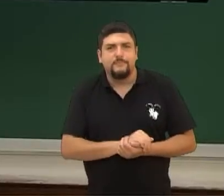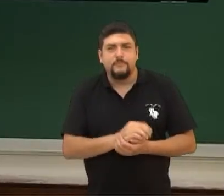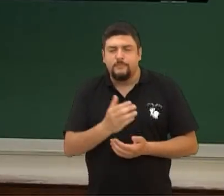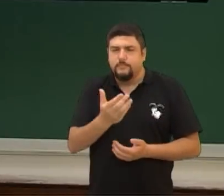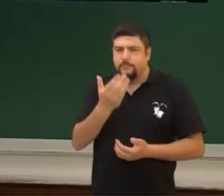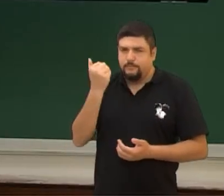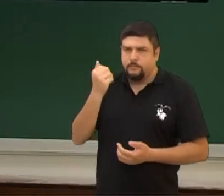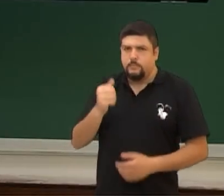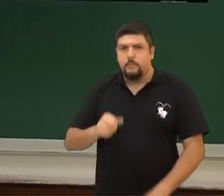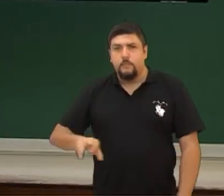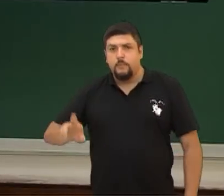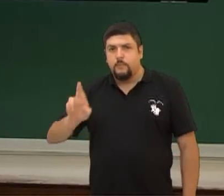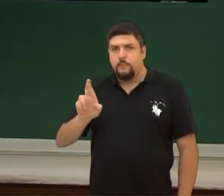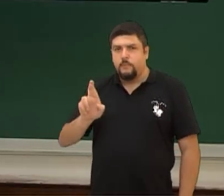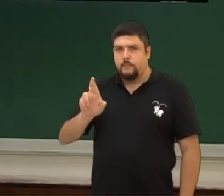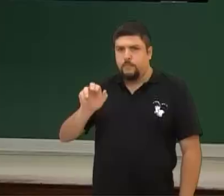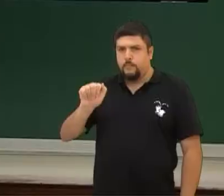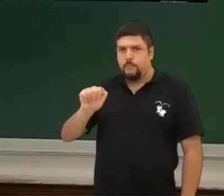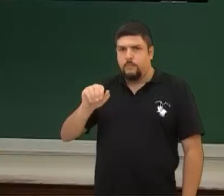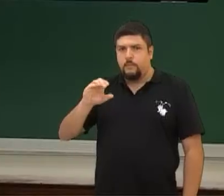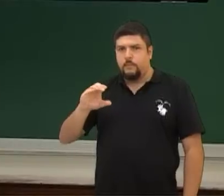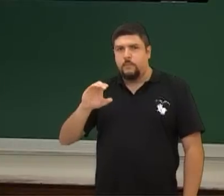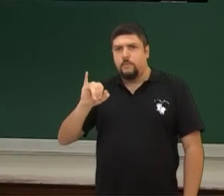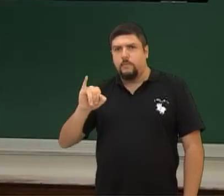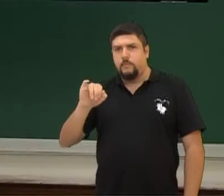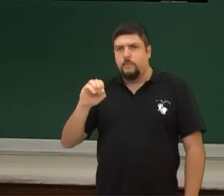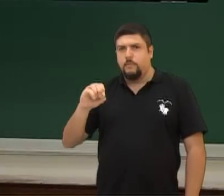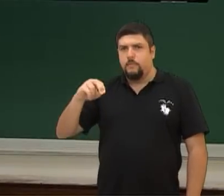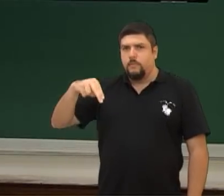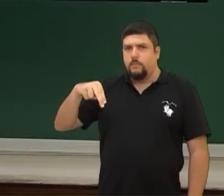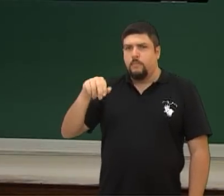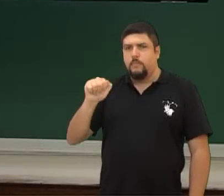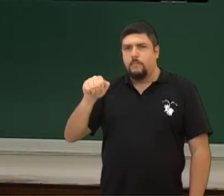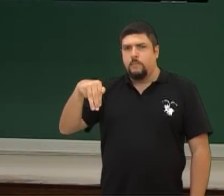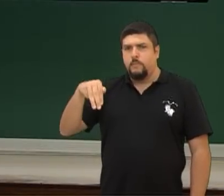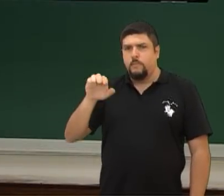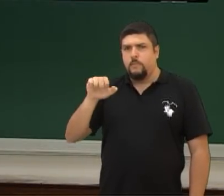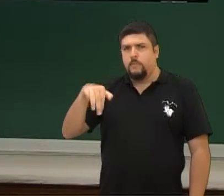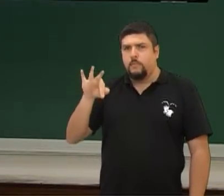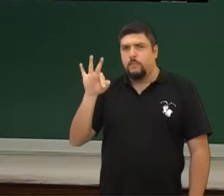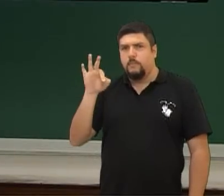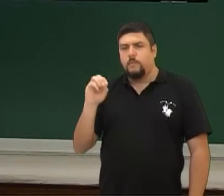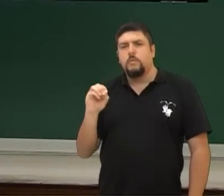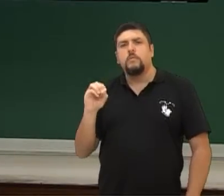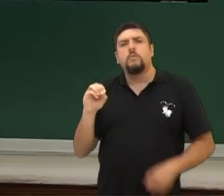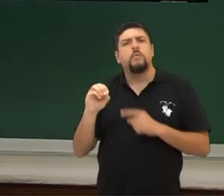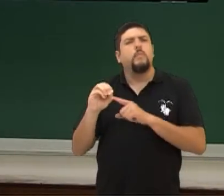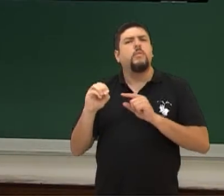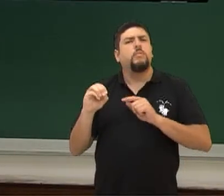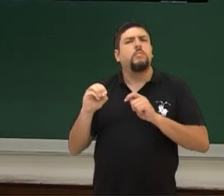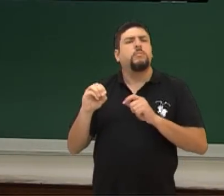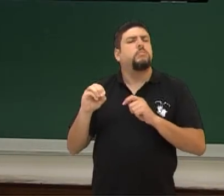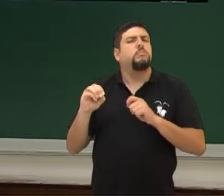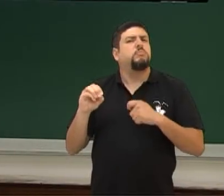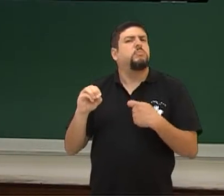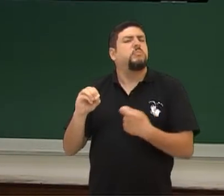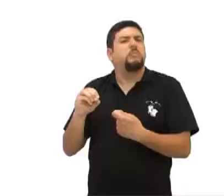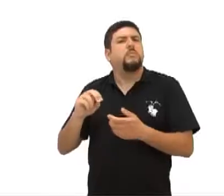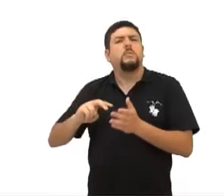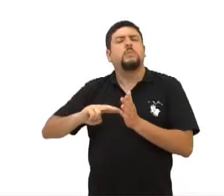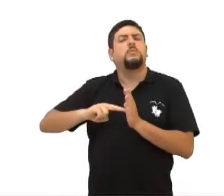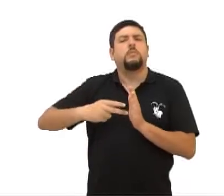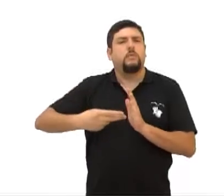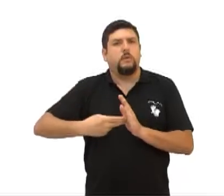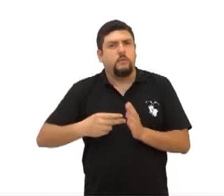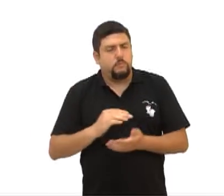comigo, racionamento. O que significa racionamento nesse contexto que foi utilizado no nosso infográfico?